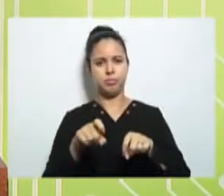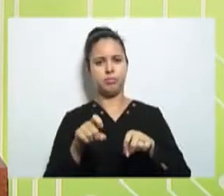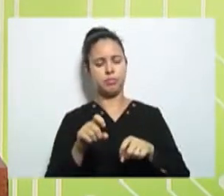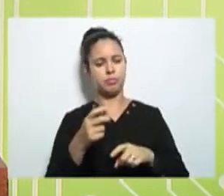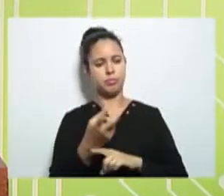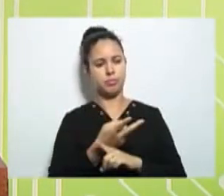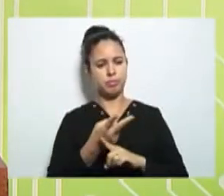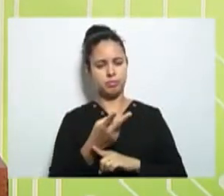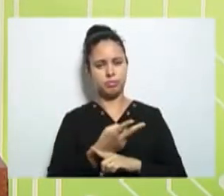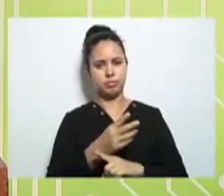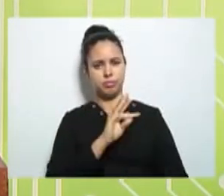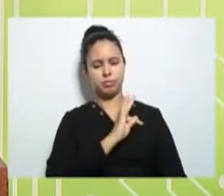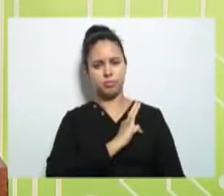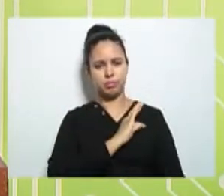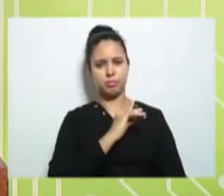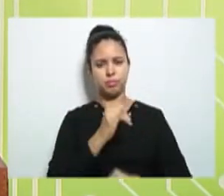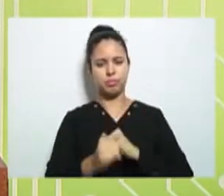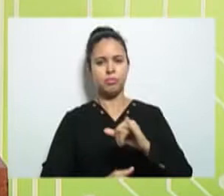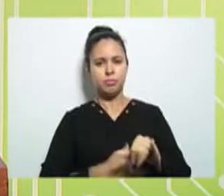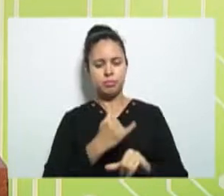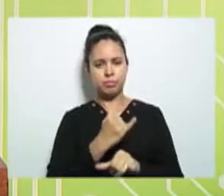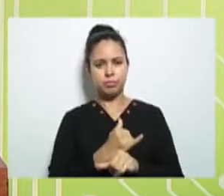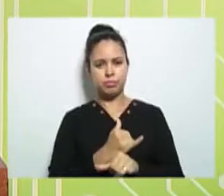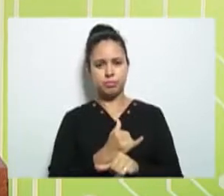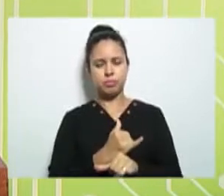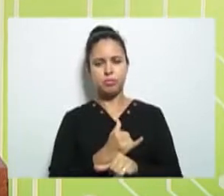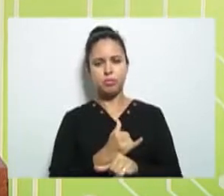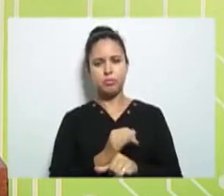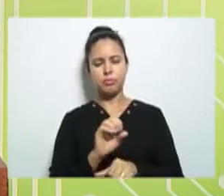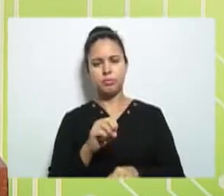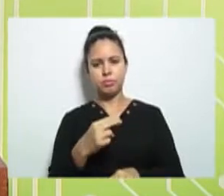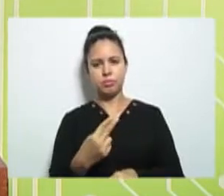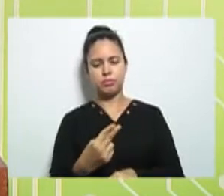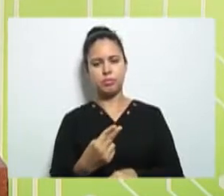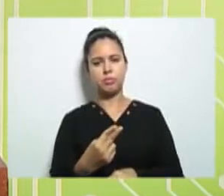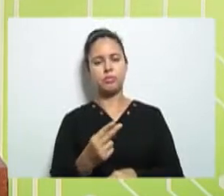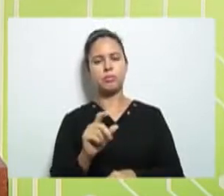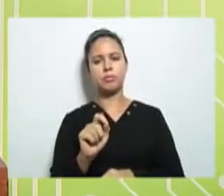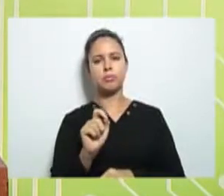Que você seja enganado por vendedores ou que você, pior de tudo isso,